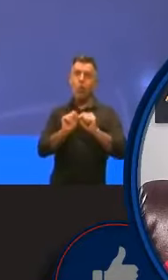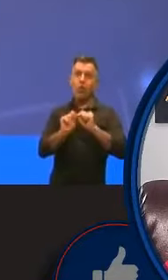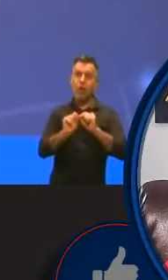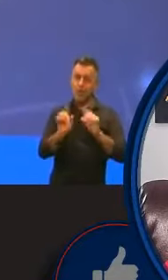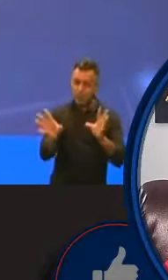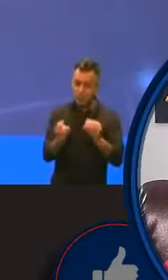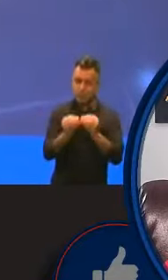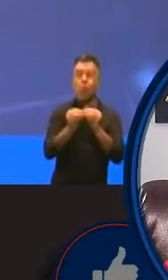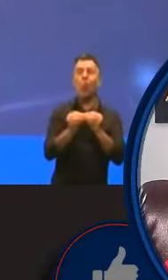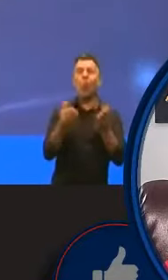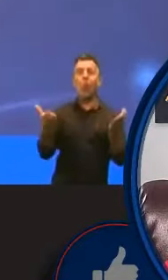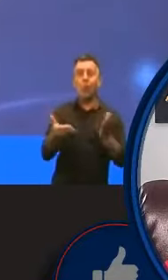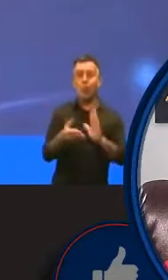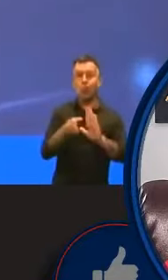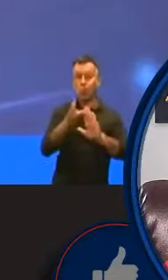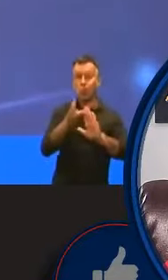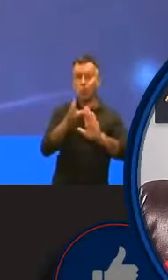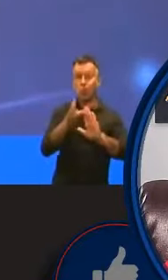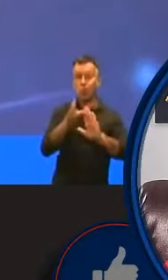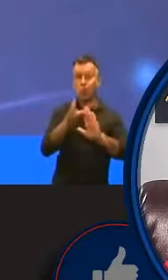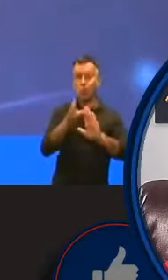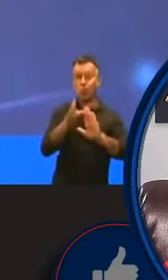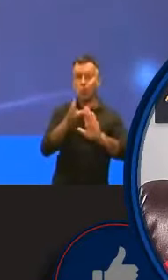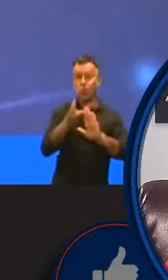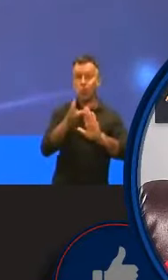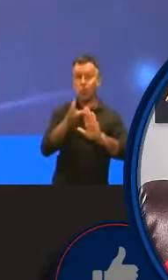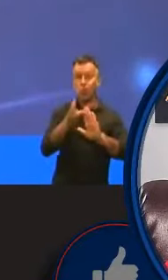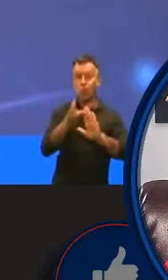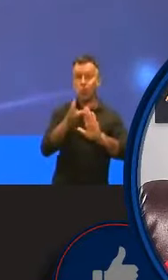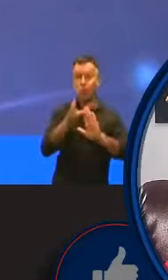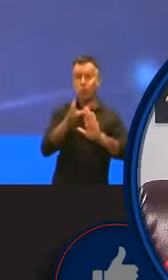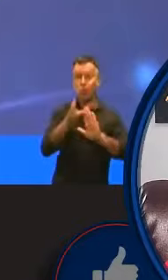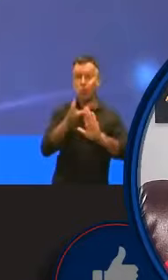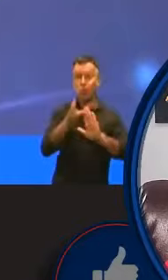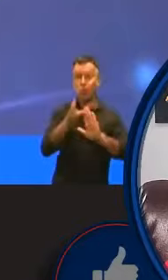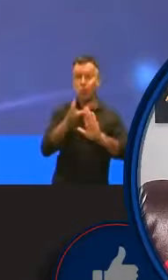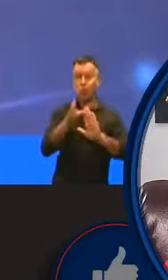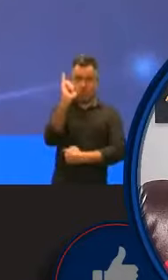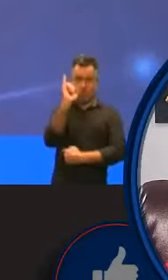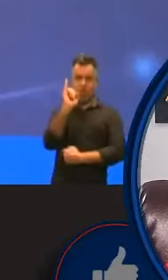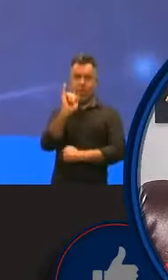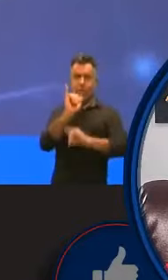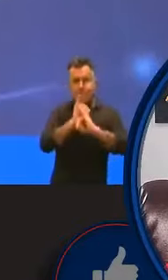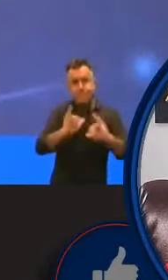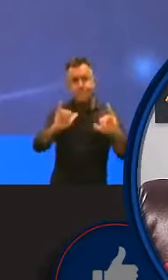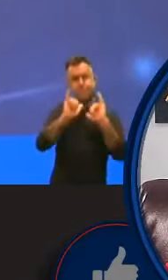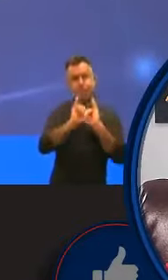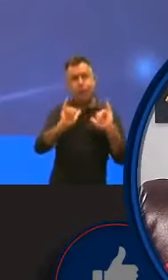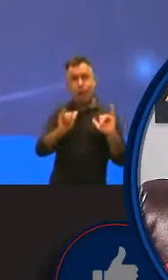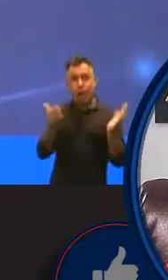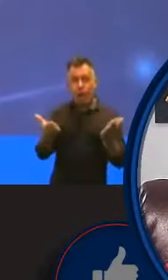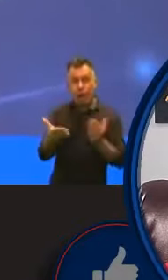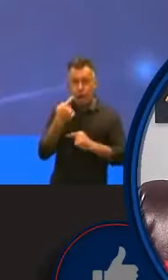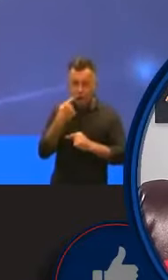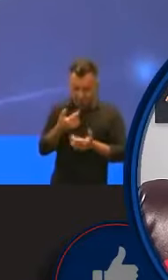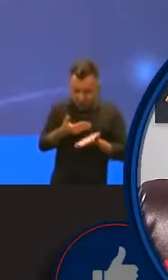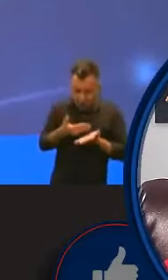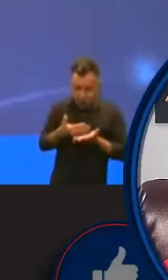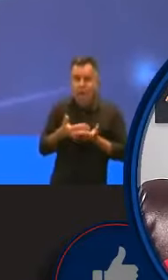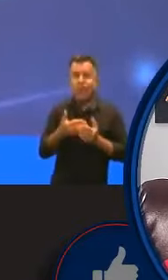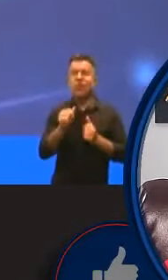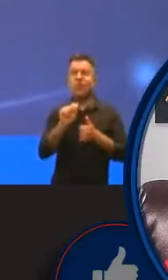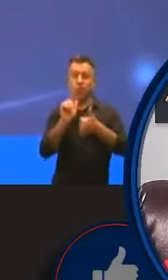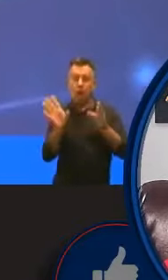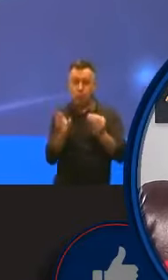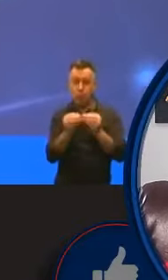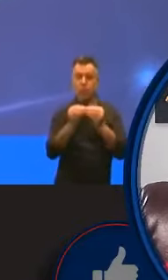o nosso conteúdo de hoje. O cliente está no centro do nosso negócio. Promovemos recentemente a combinação entre